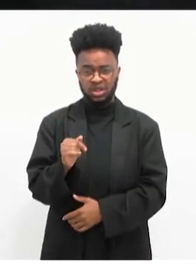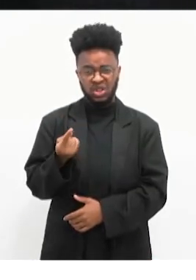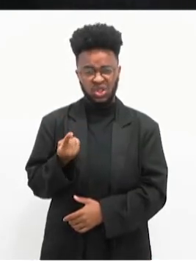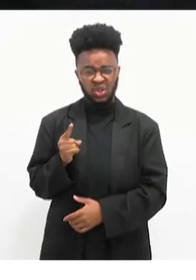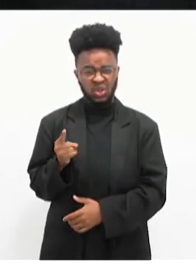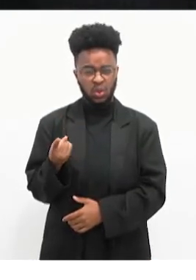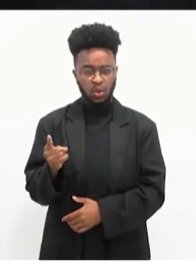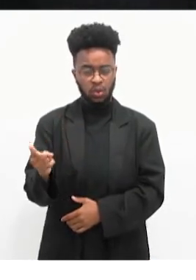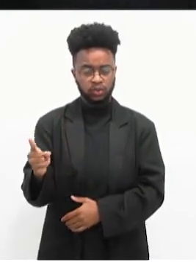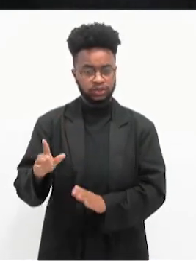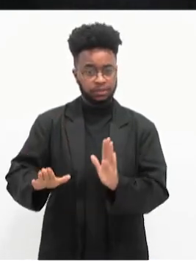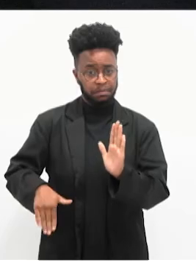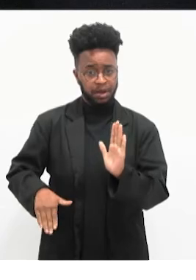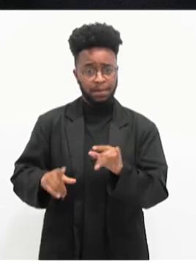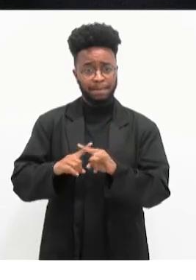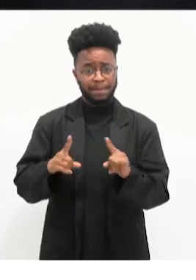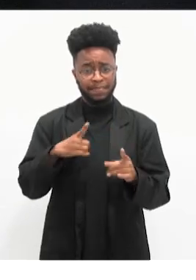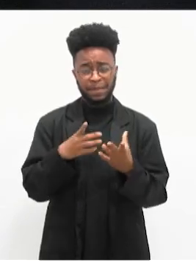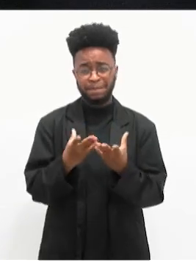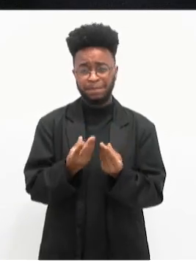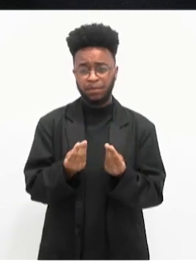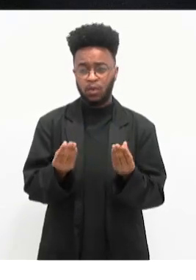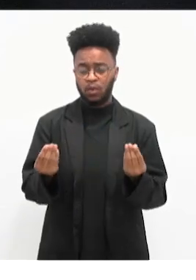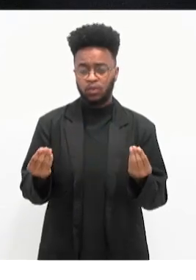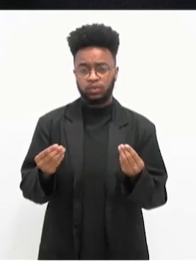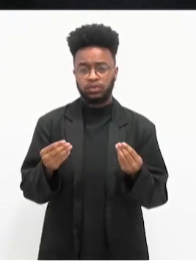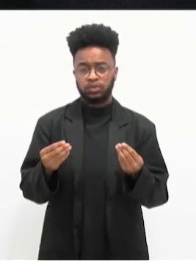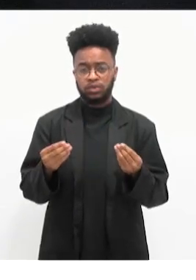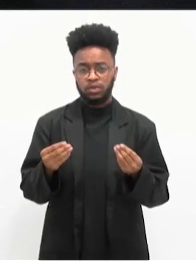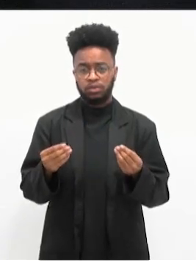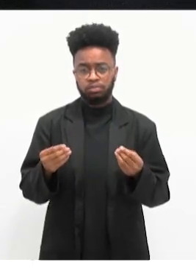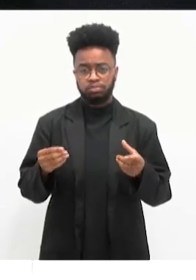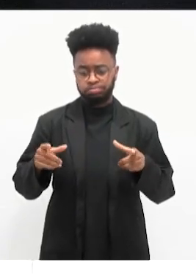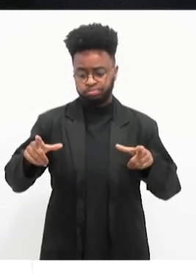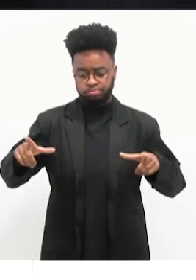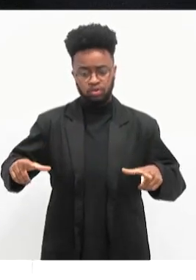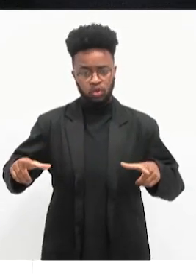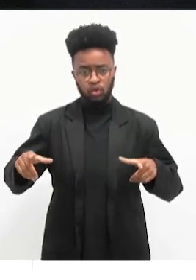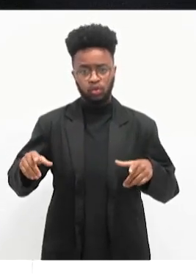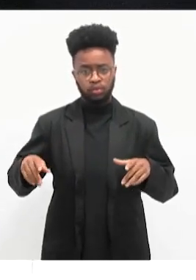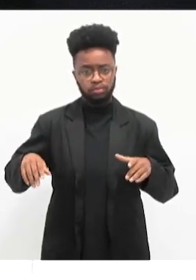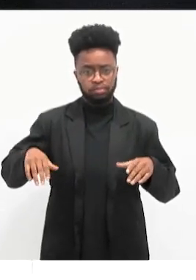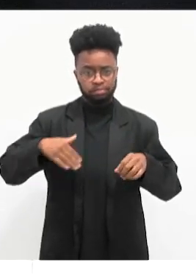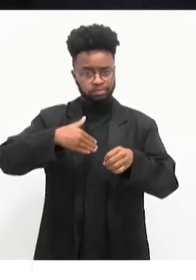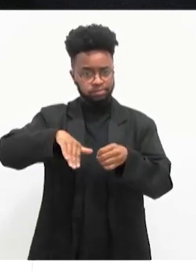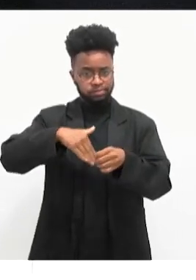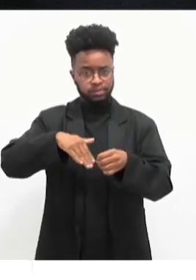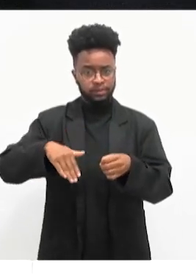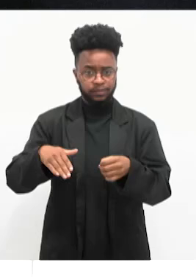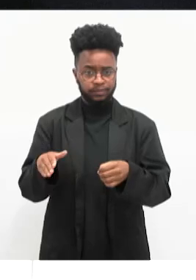praia, o que mais tem lá é quadra de beach tênis. O beach tênis